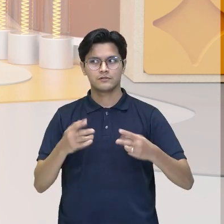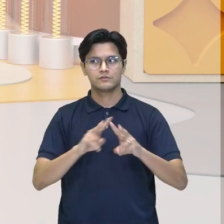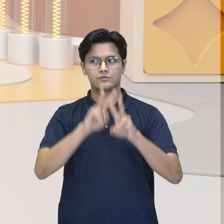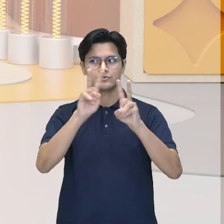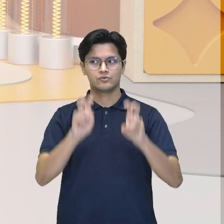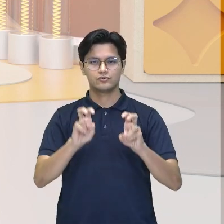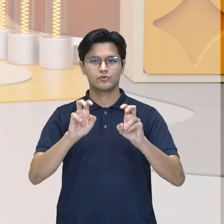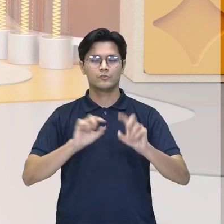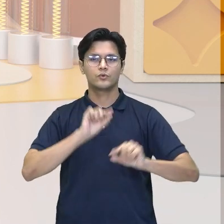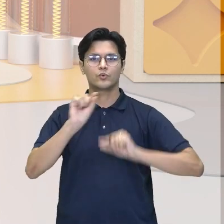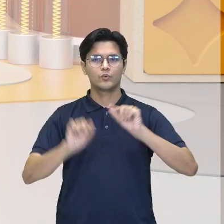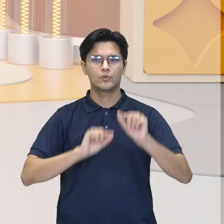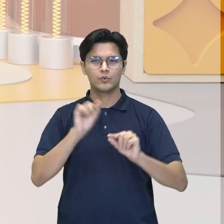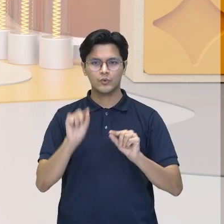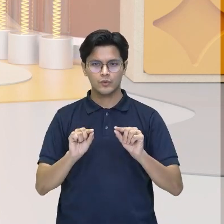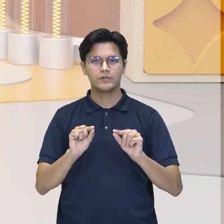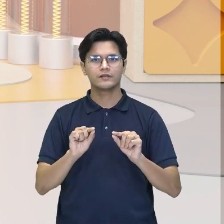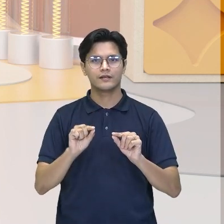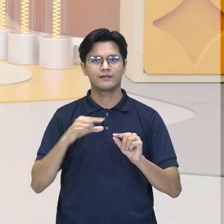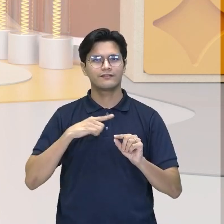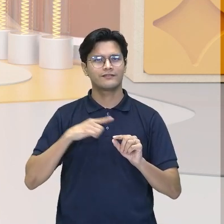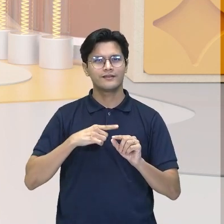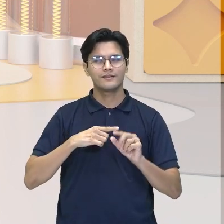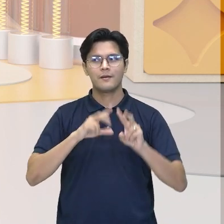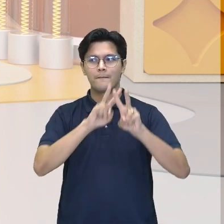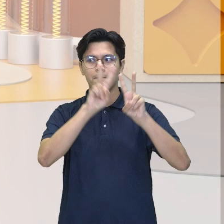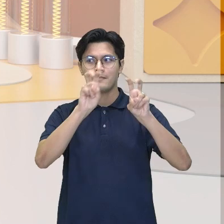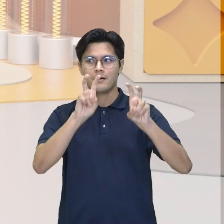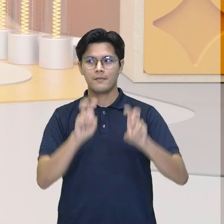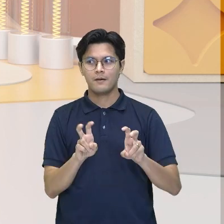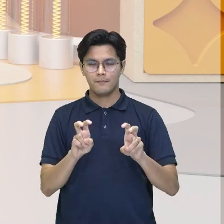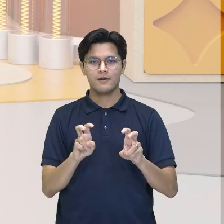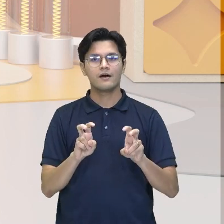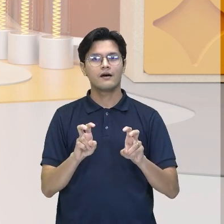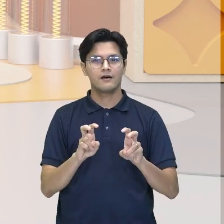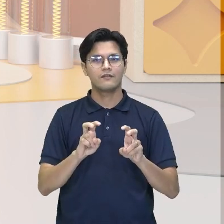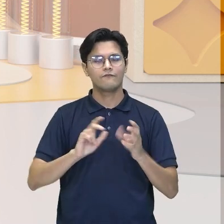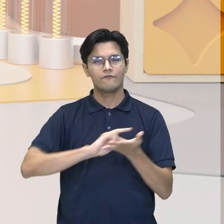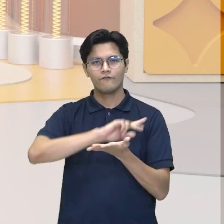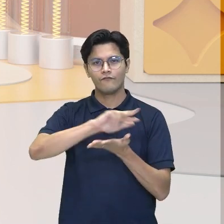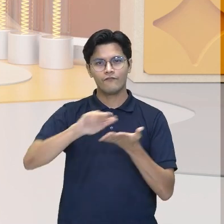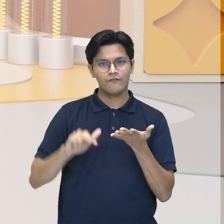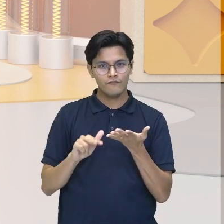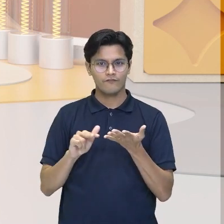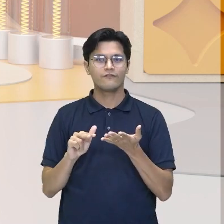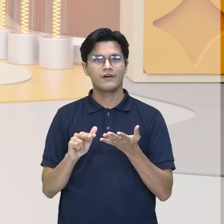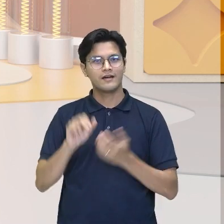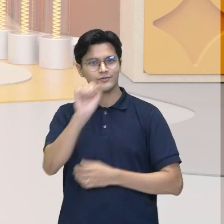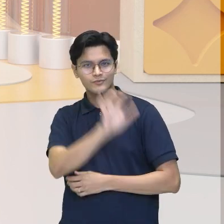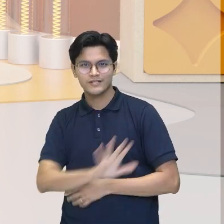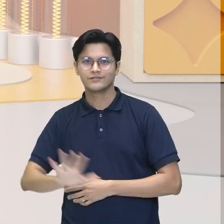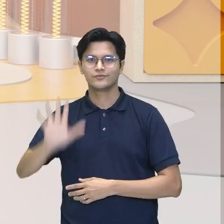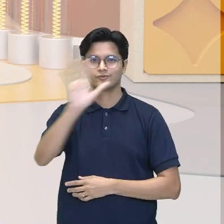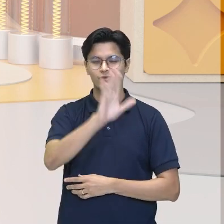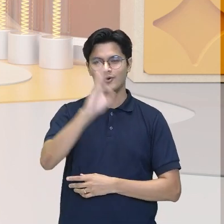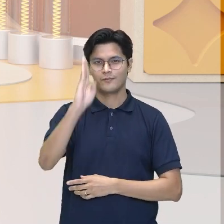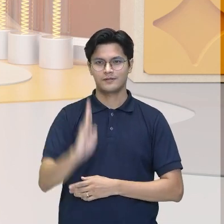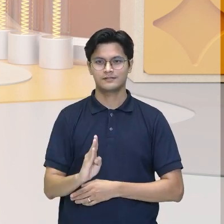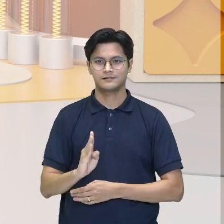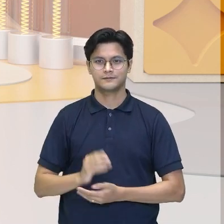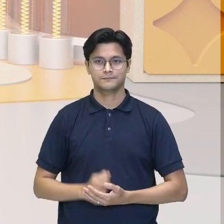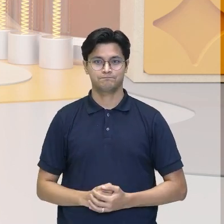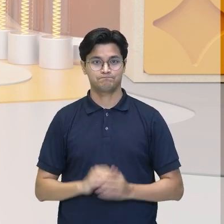nós iremos falar bastante coisas aí relacionadas ao nosso vasto e fascinante território brasileiro.